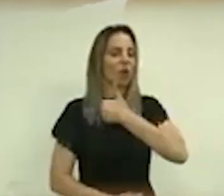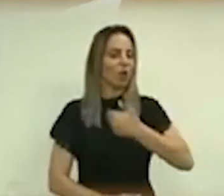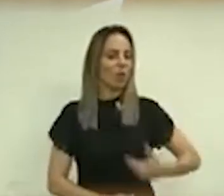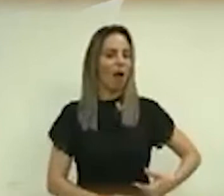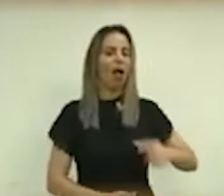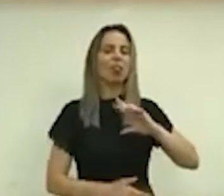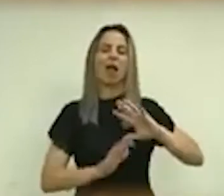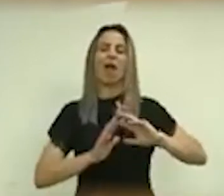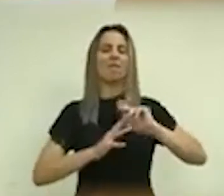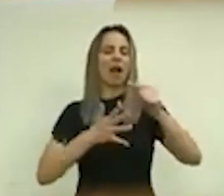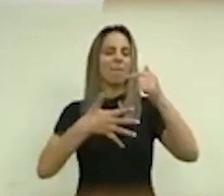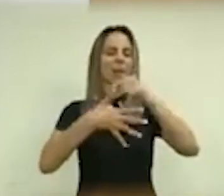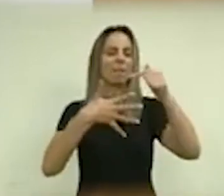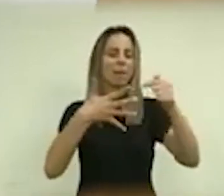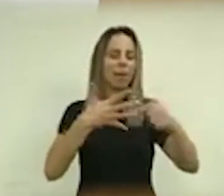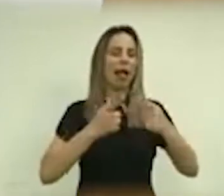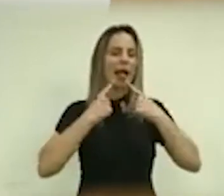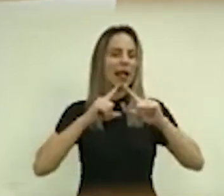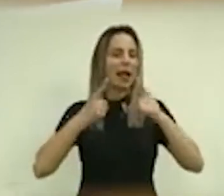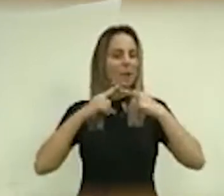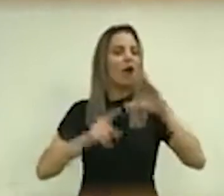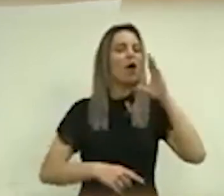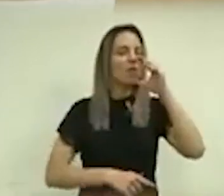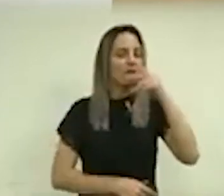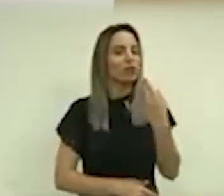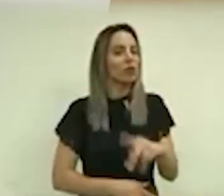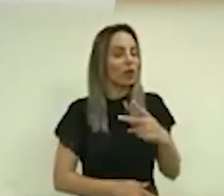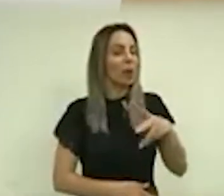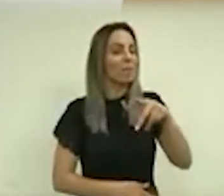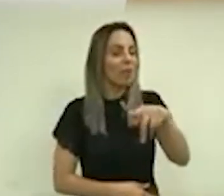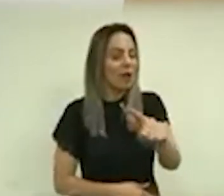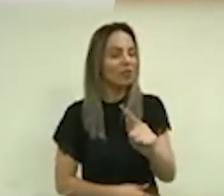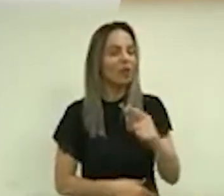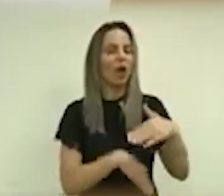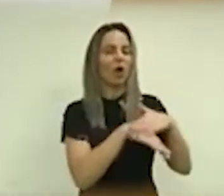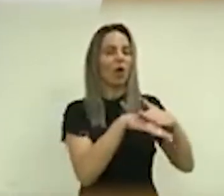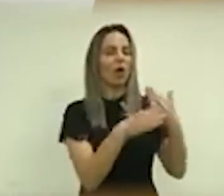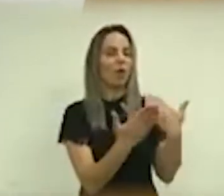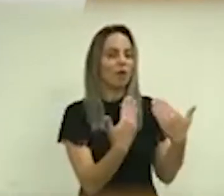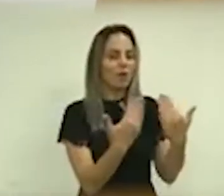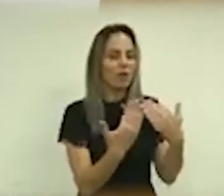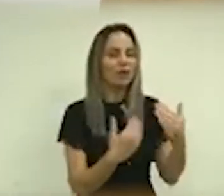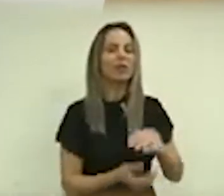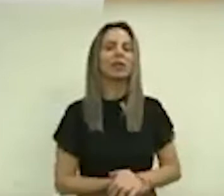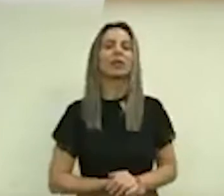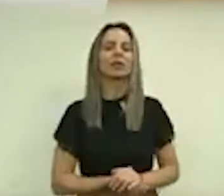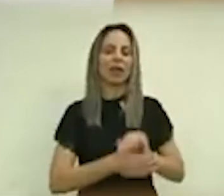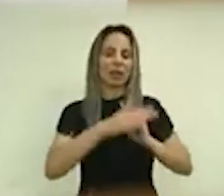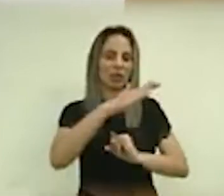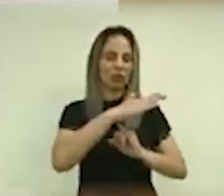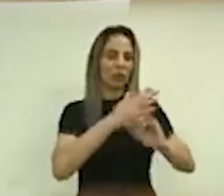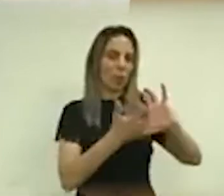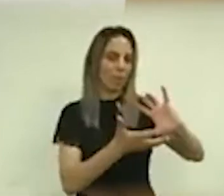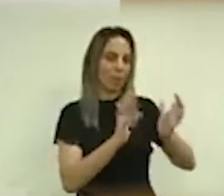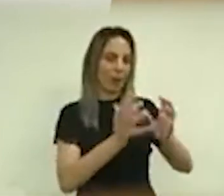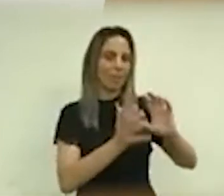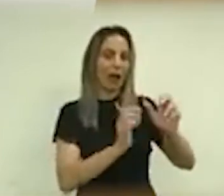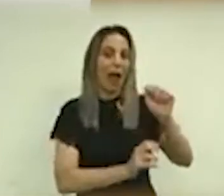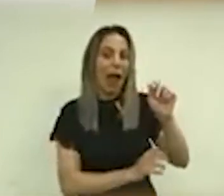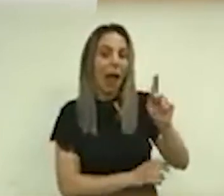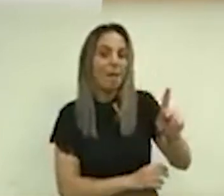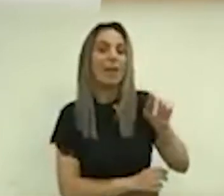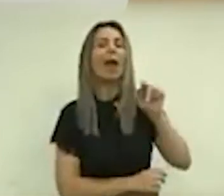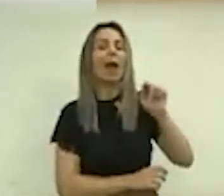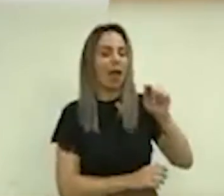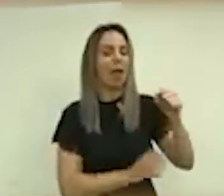diversas reivindicações propostas pelos funcionários do nosso município. Conversando com funcionários do Instituto de Previdência Municipal de Praia Grande, estes